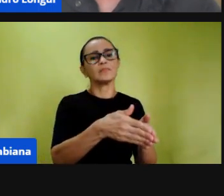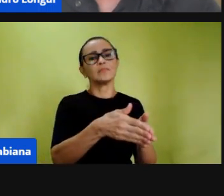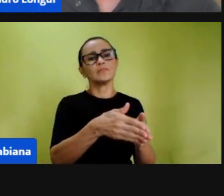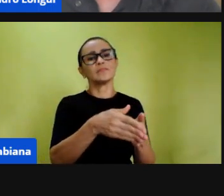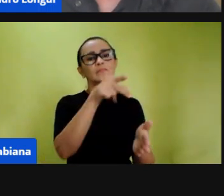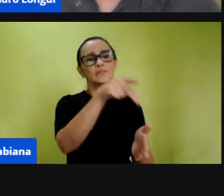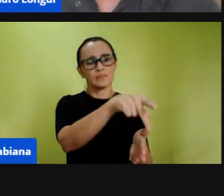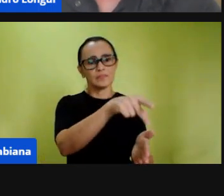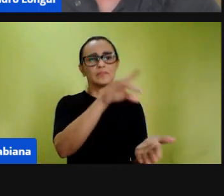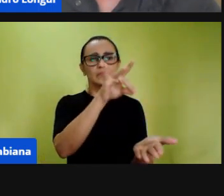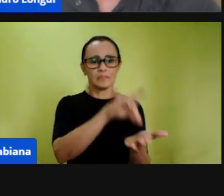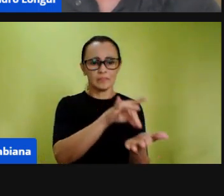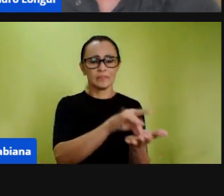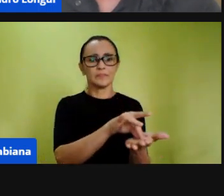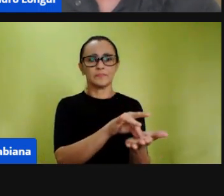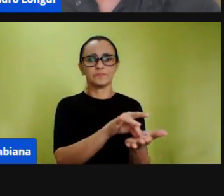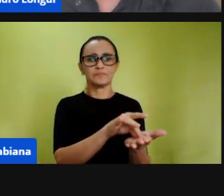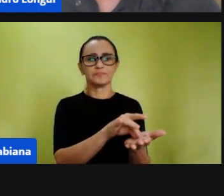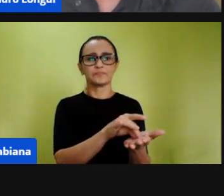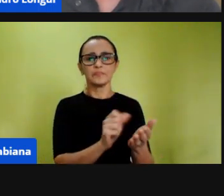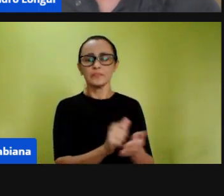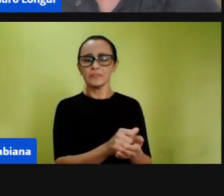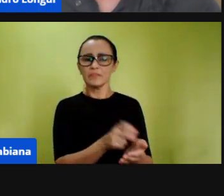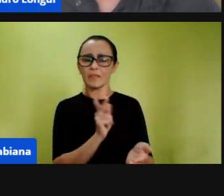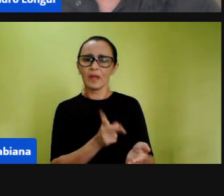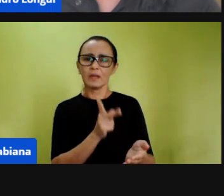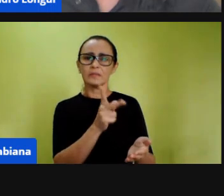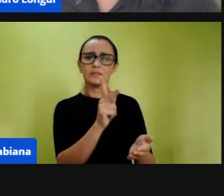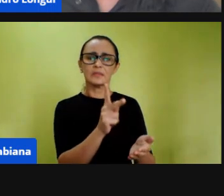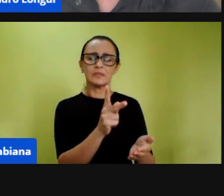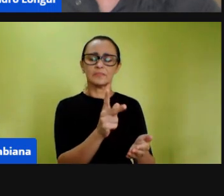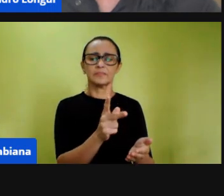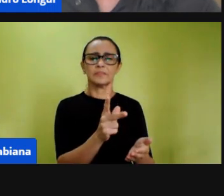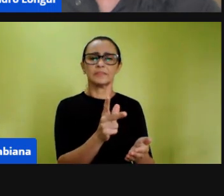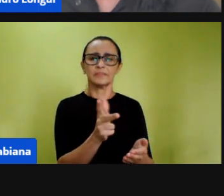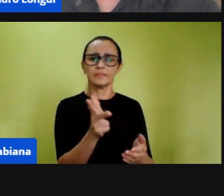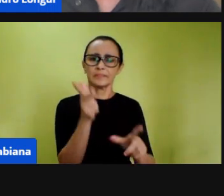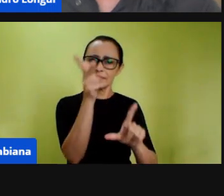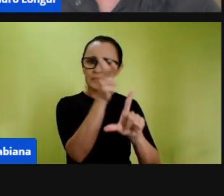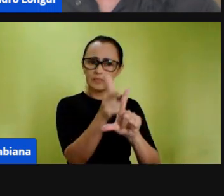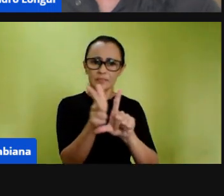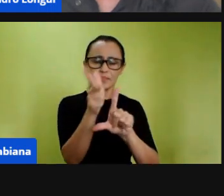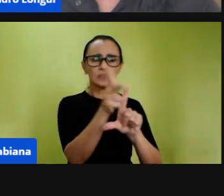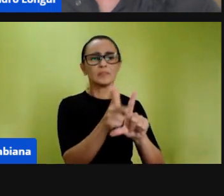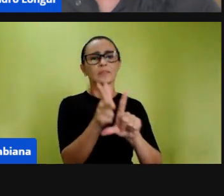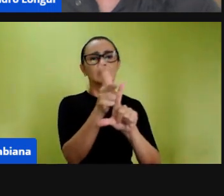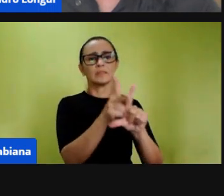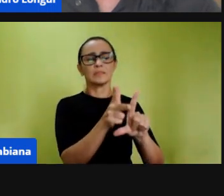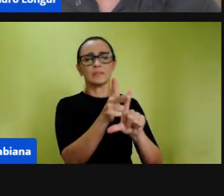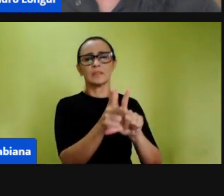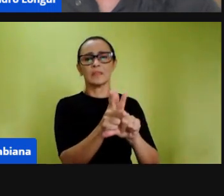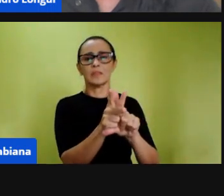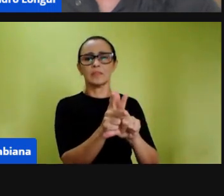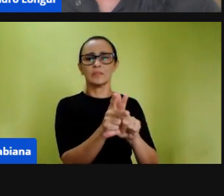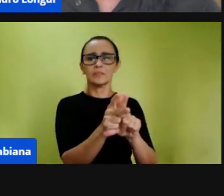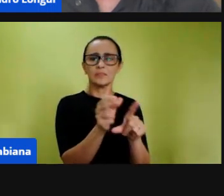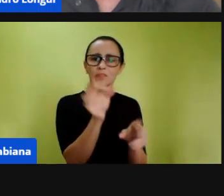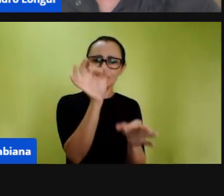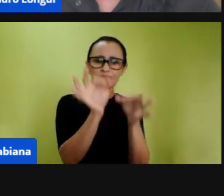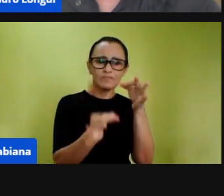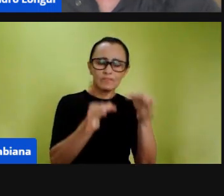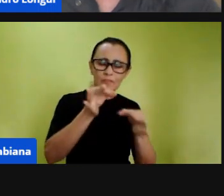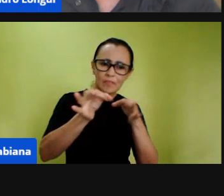Eu tento chamar a atenção dele nas videoaulas, então o planejamento das videoaulas ele é muito